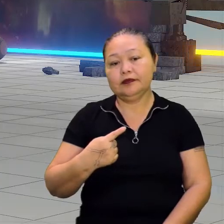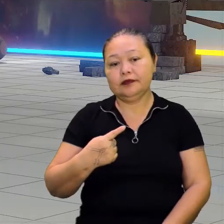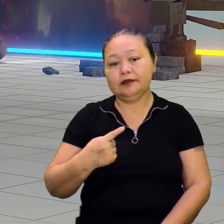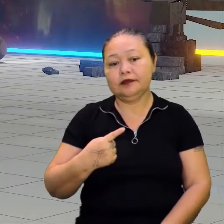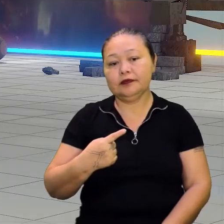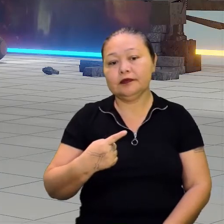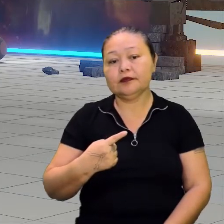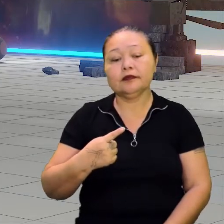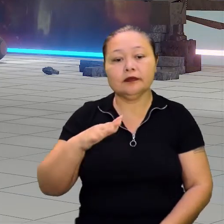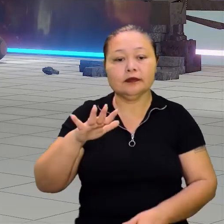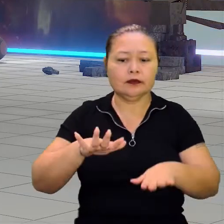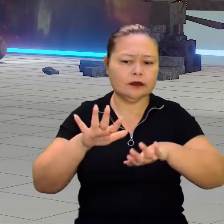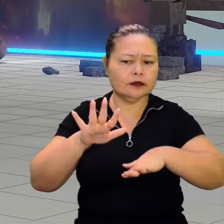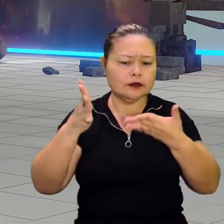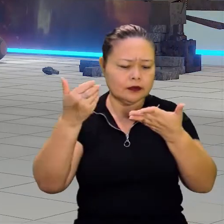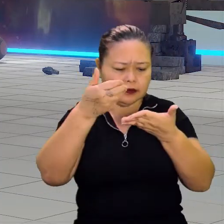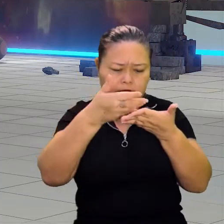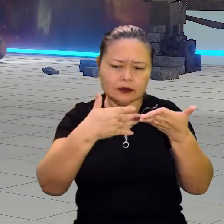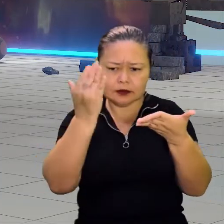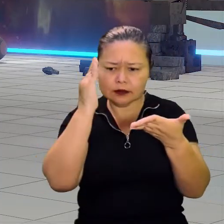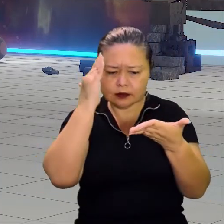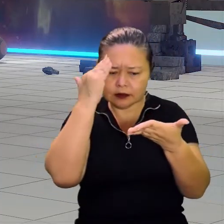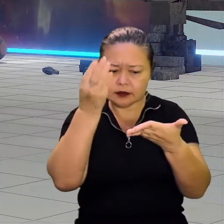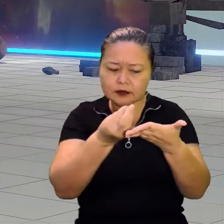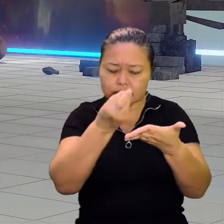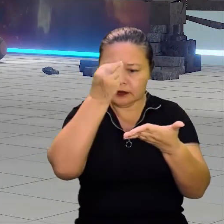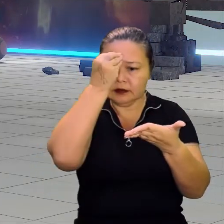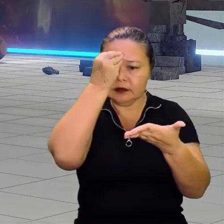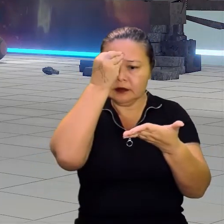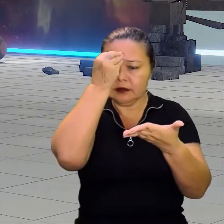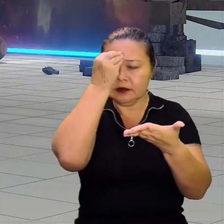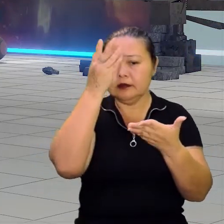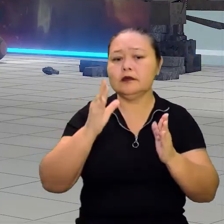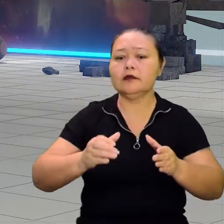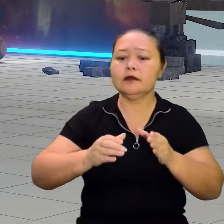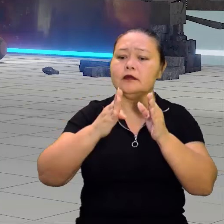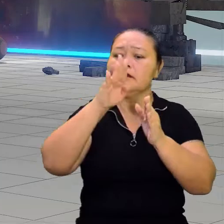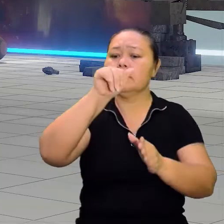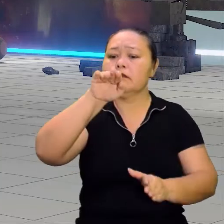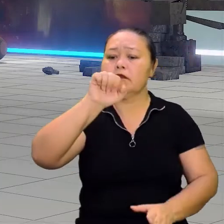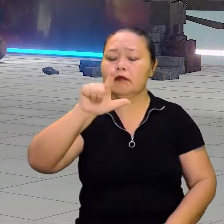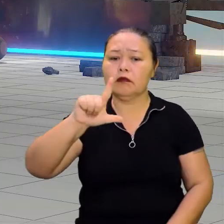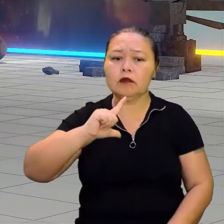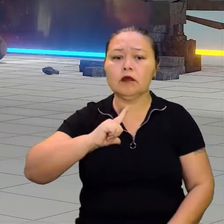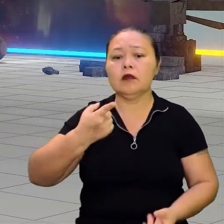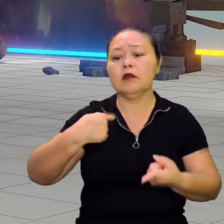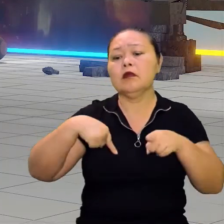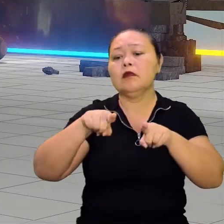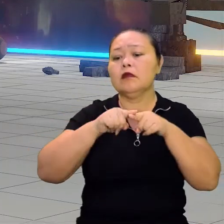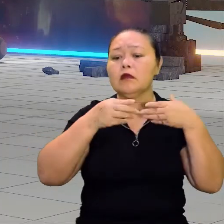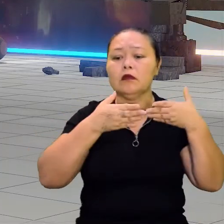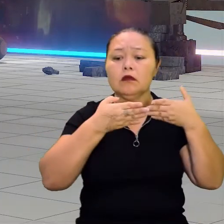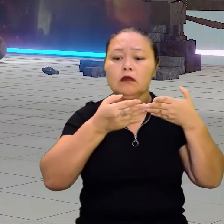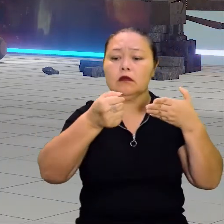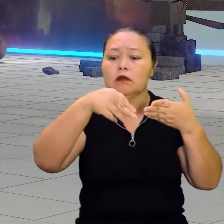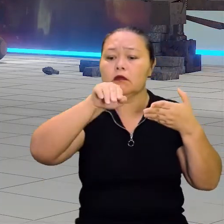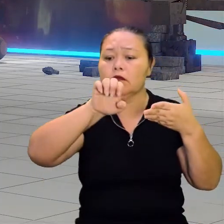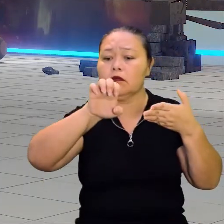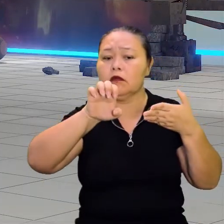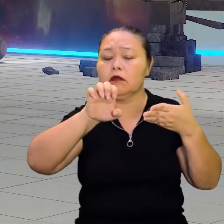pegar. Então tem várias interpretações. Tanto a Torre de Babel, como a Arca de Noé,